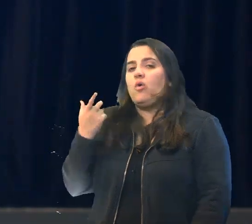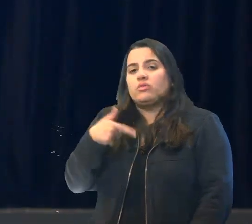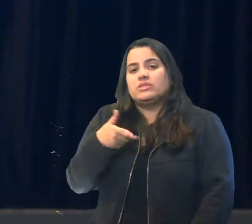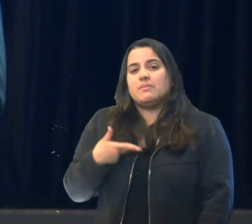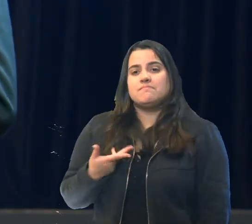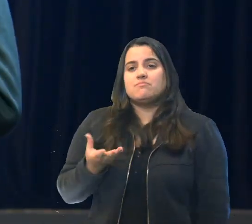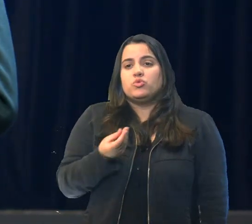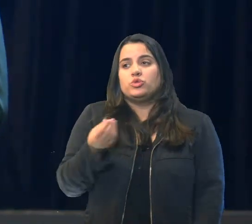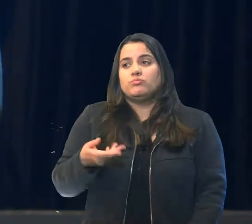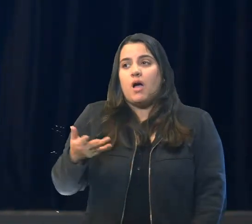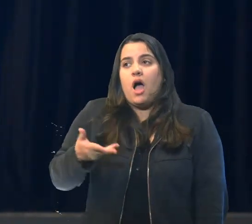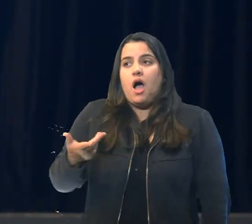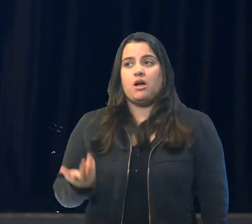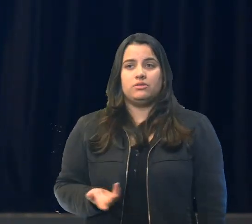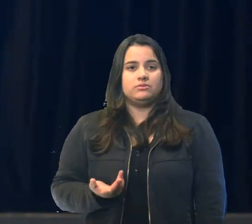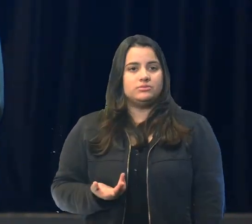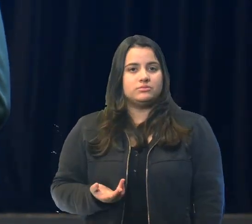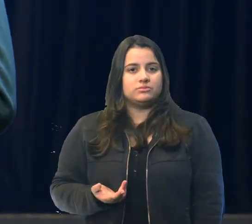prático demais.